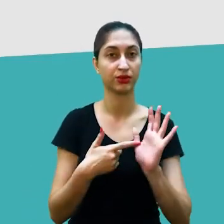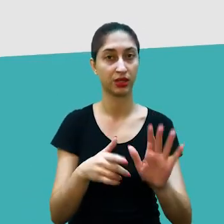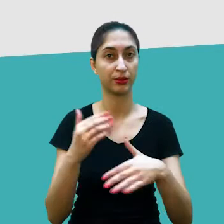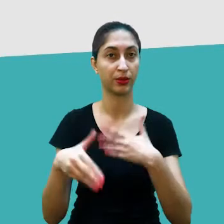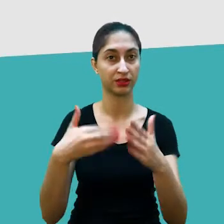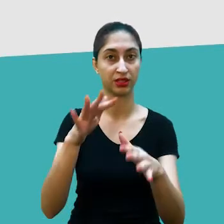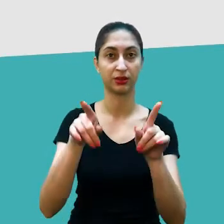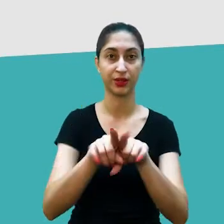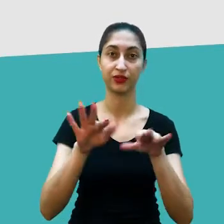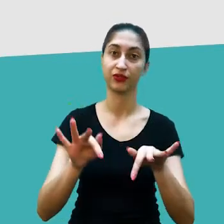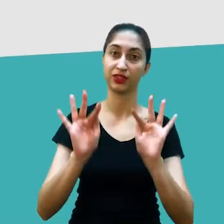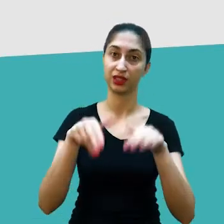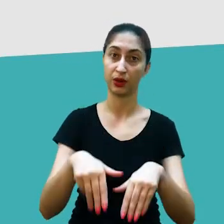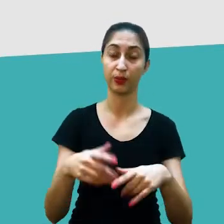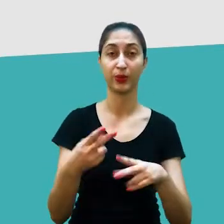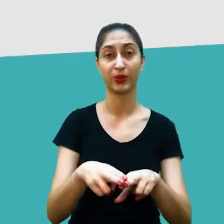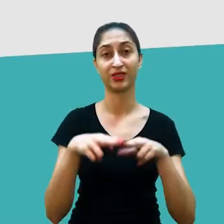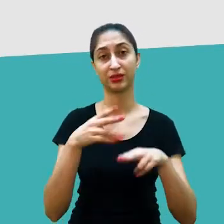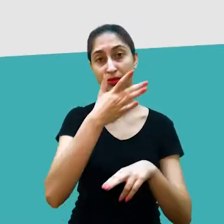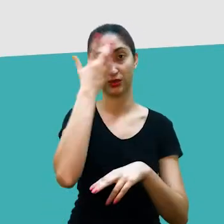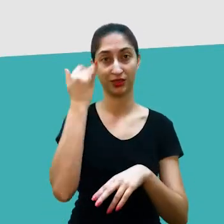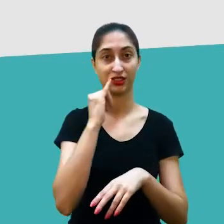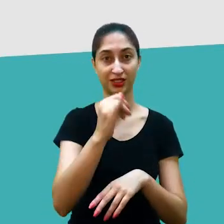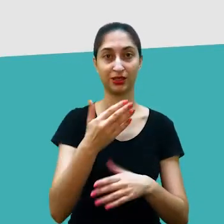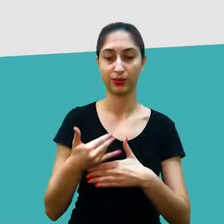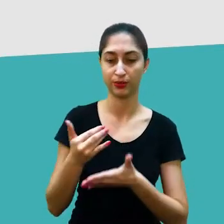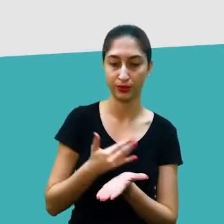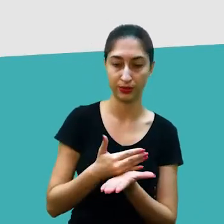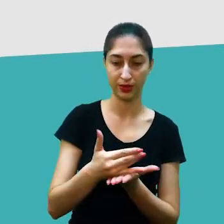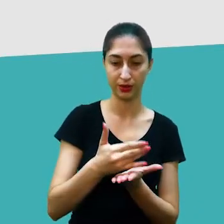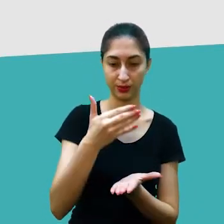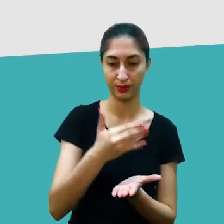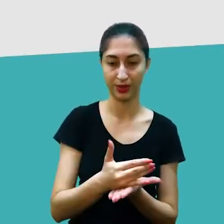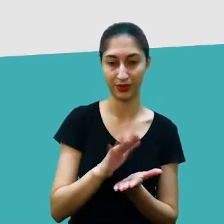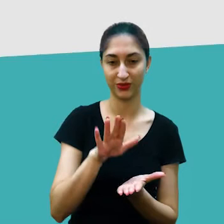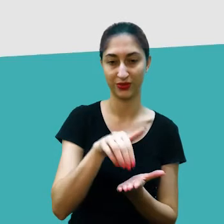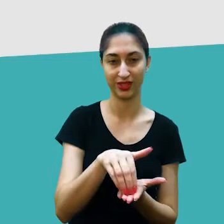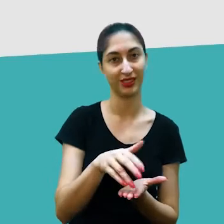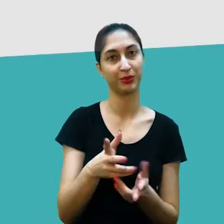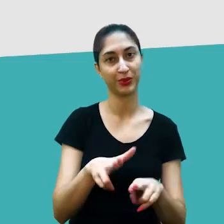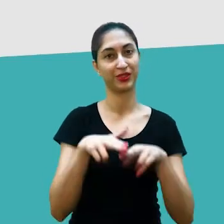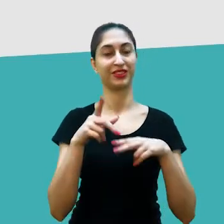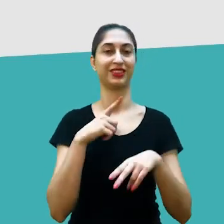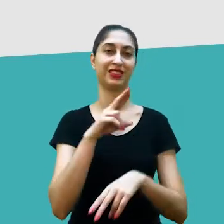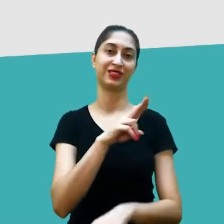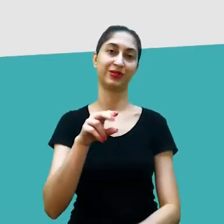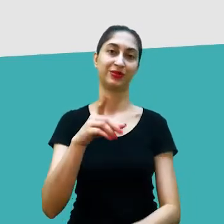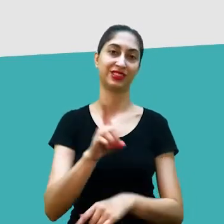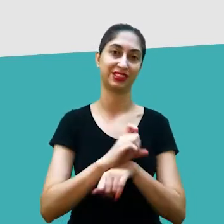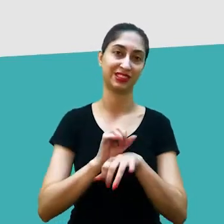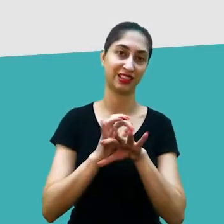final. Então, por isso que muita gente fala que começo, meio e fim é o significado de design, do processo de